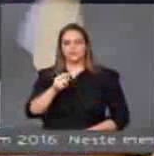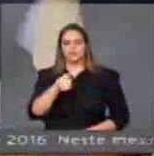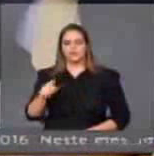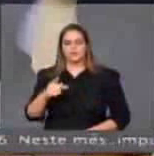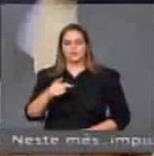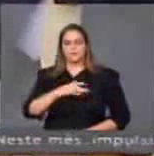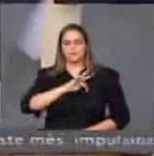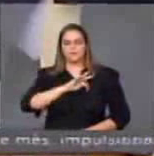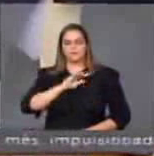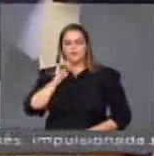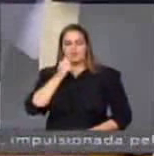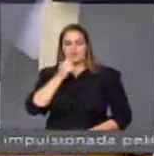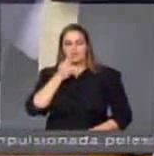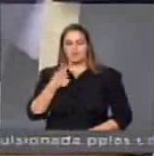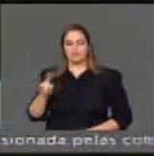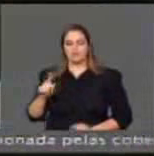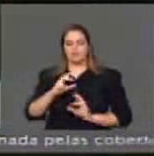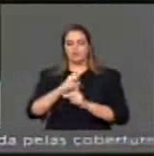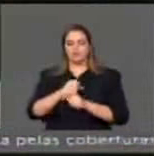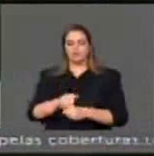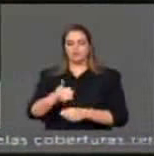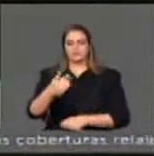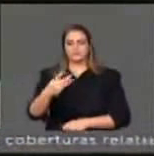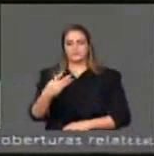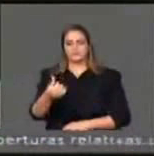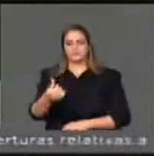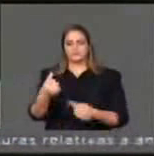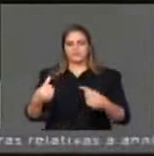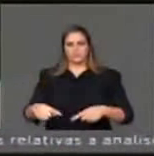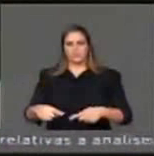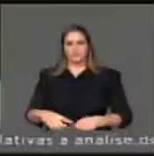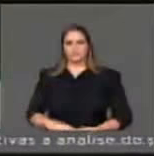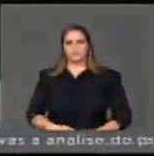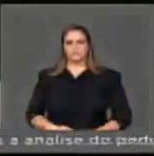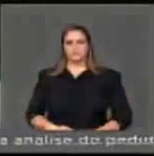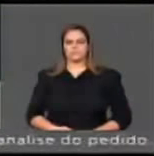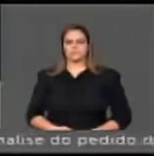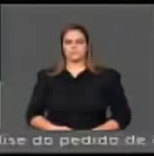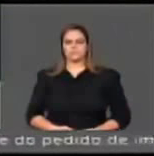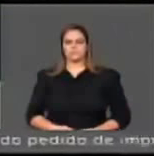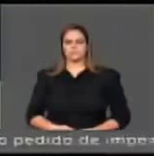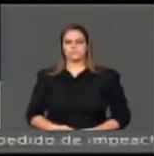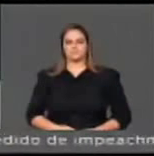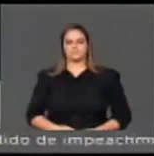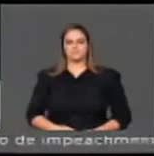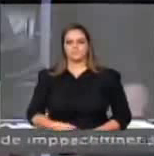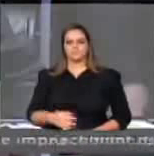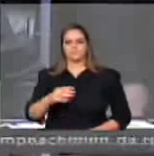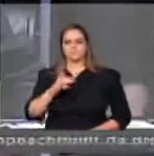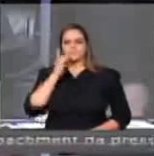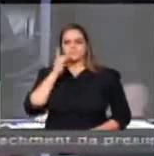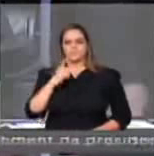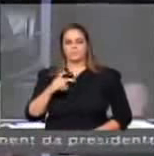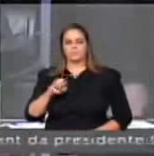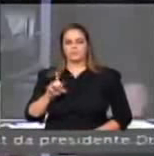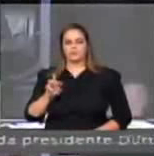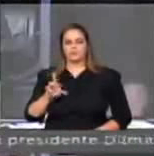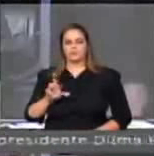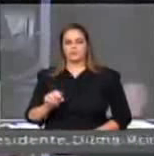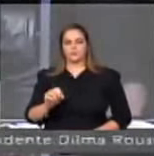de Alagoas, votou não, totalizando 136 votos contrários ao impedimento. Deputado Pedro Vilela,